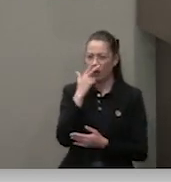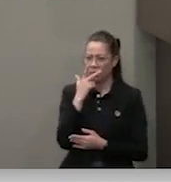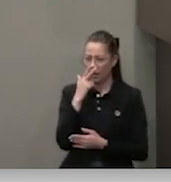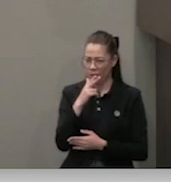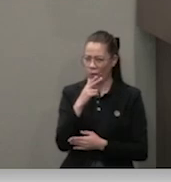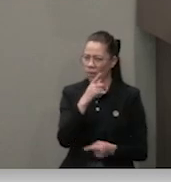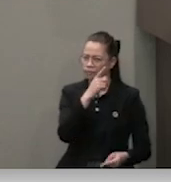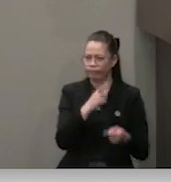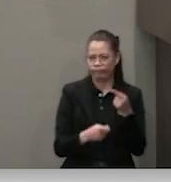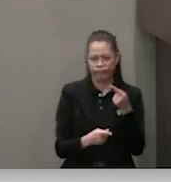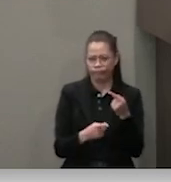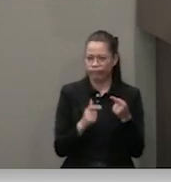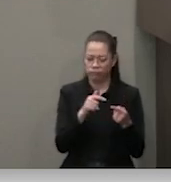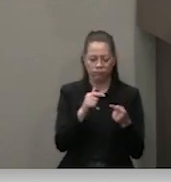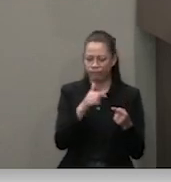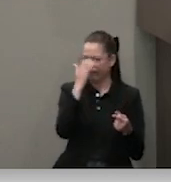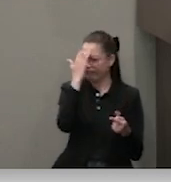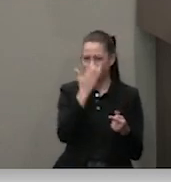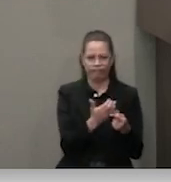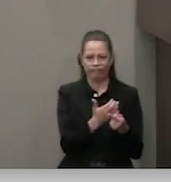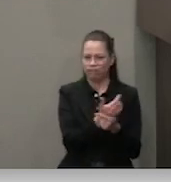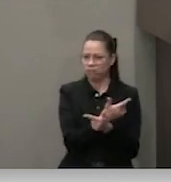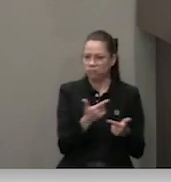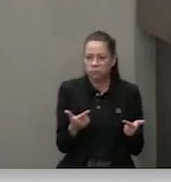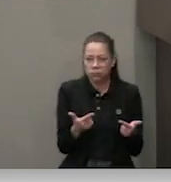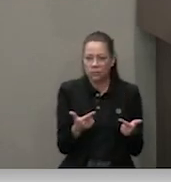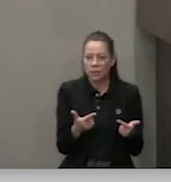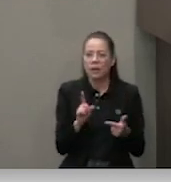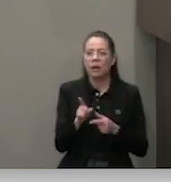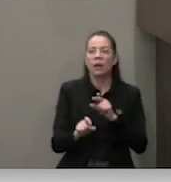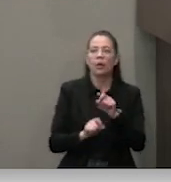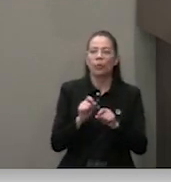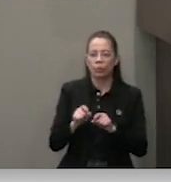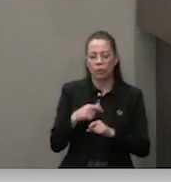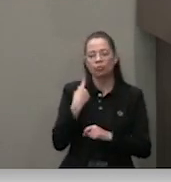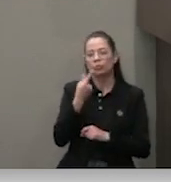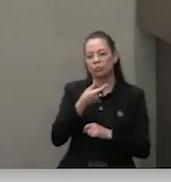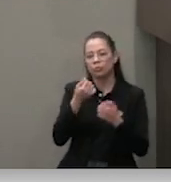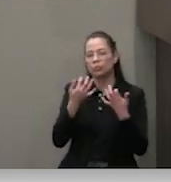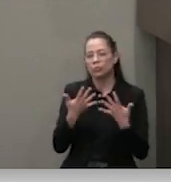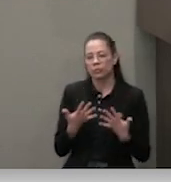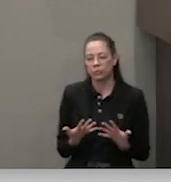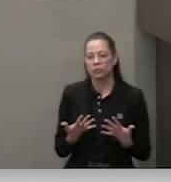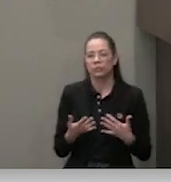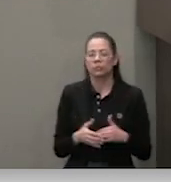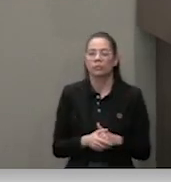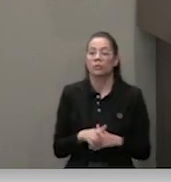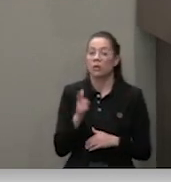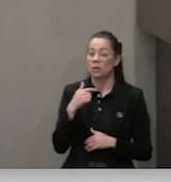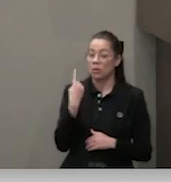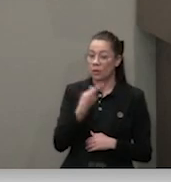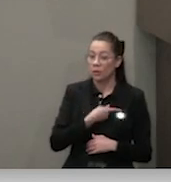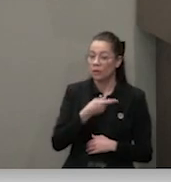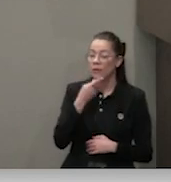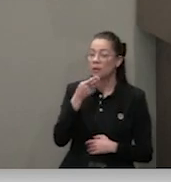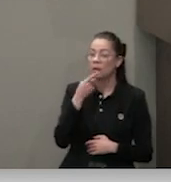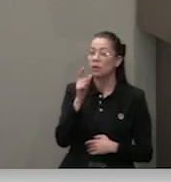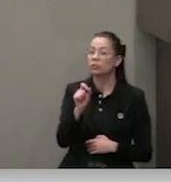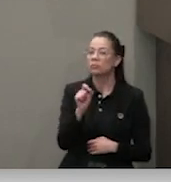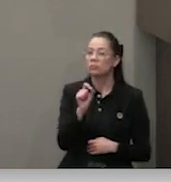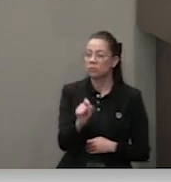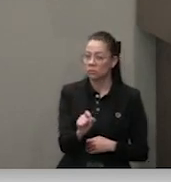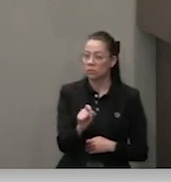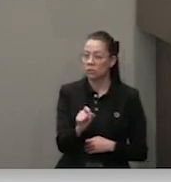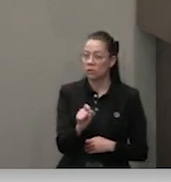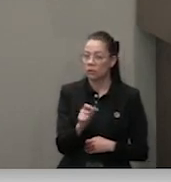dispositivo constitucional que exige concurso é a isso que nós estamos nos referindo nós estamos referindo que está sendo